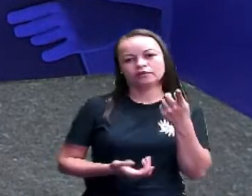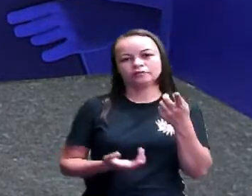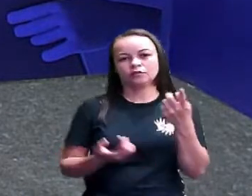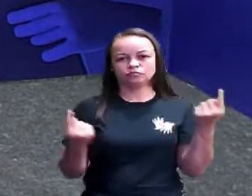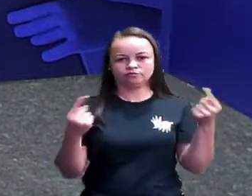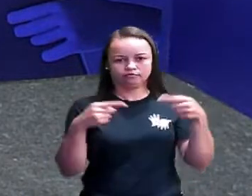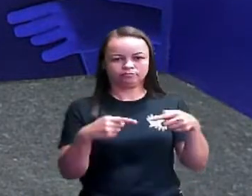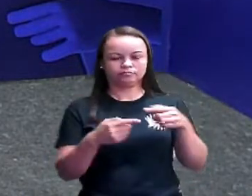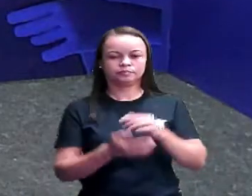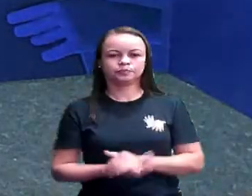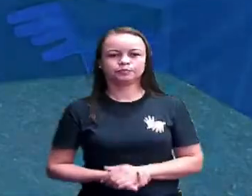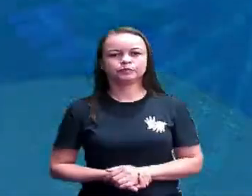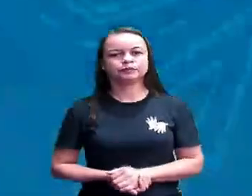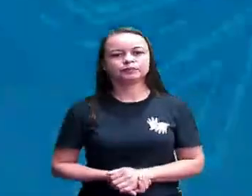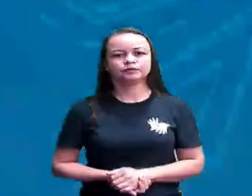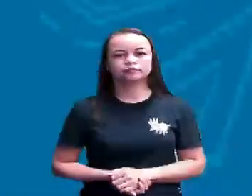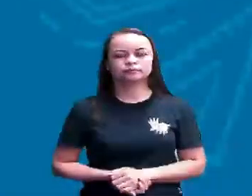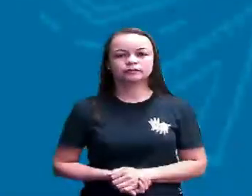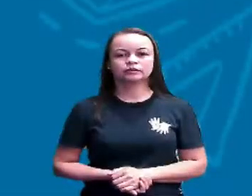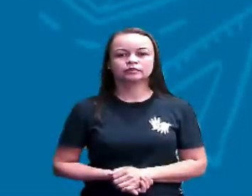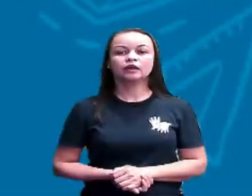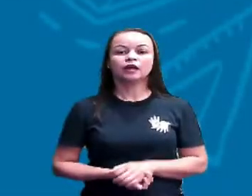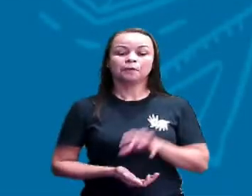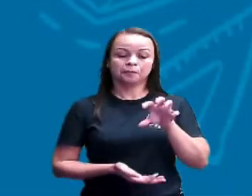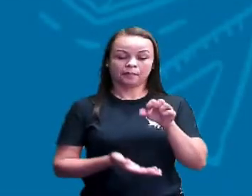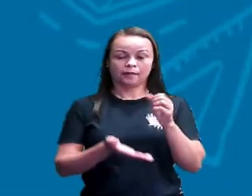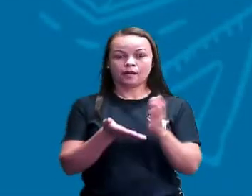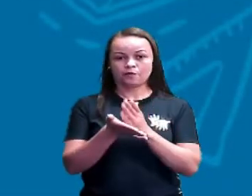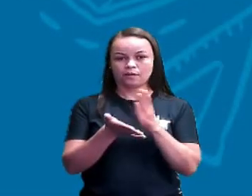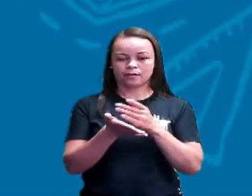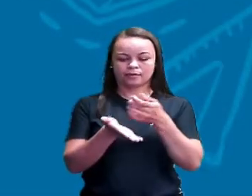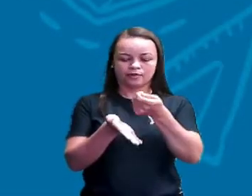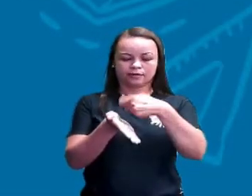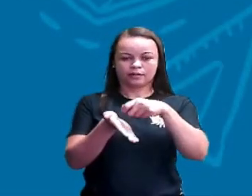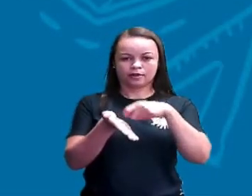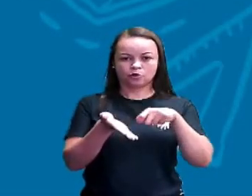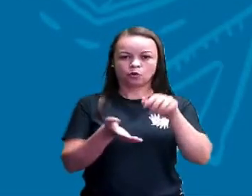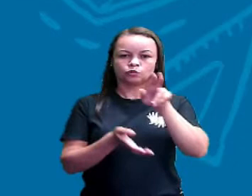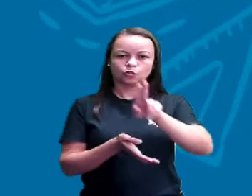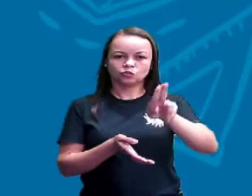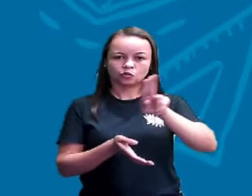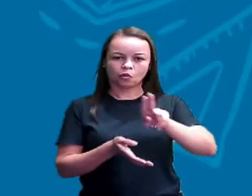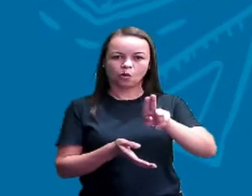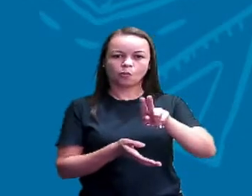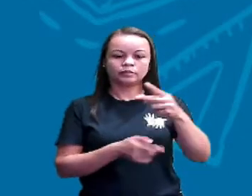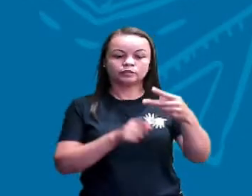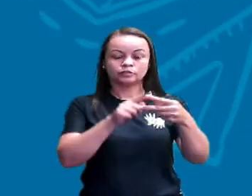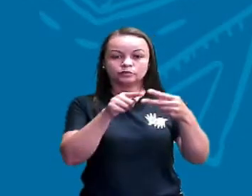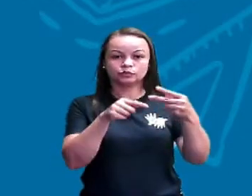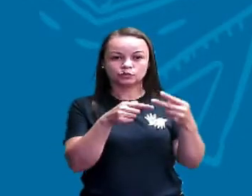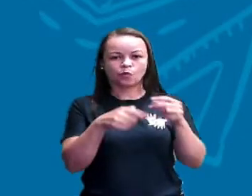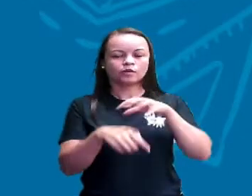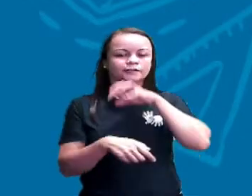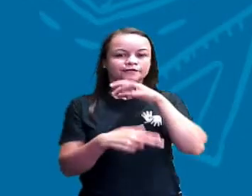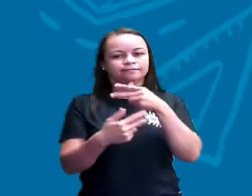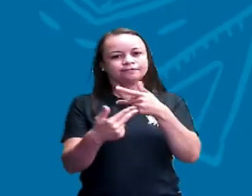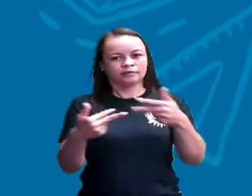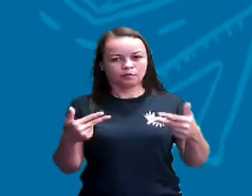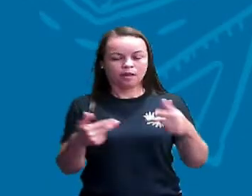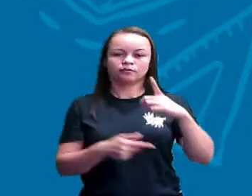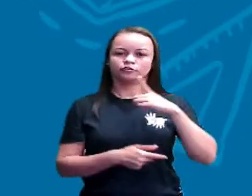foi? Anote no seu caderno o nome de dois animais que